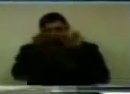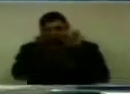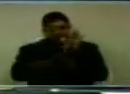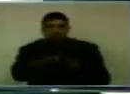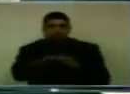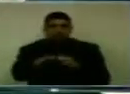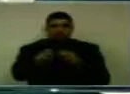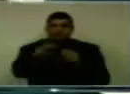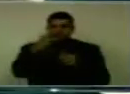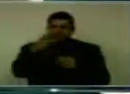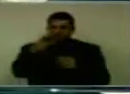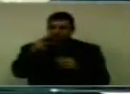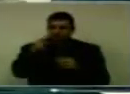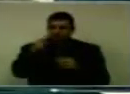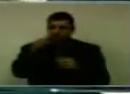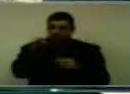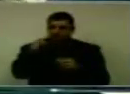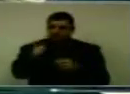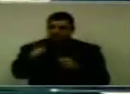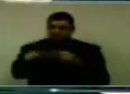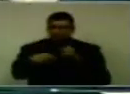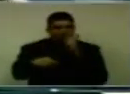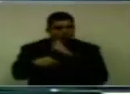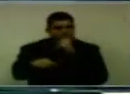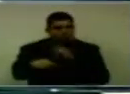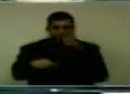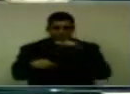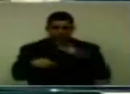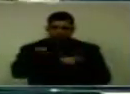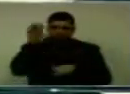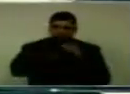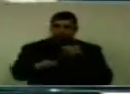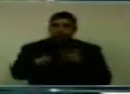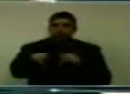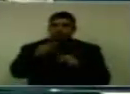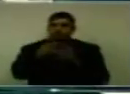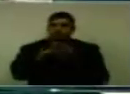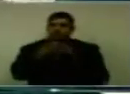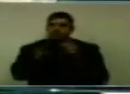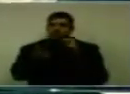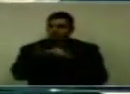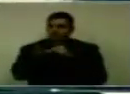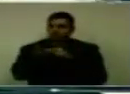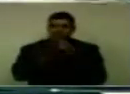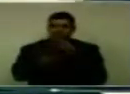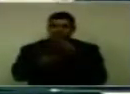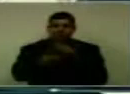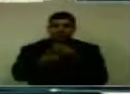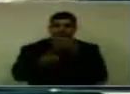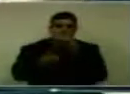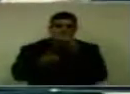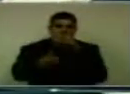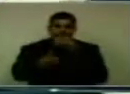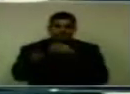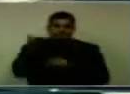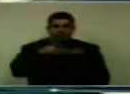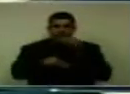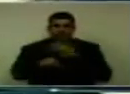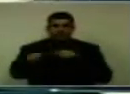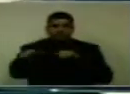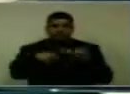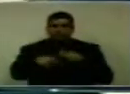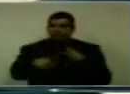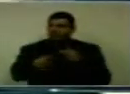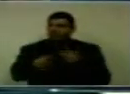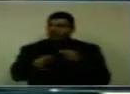vezes, na política do Amazonas, uma mentira repetida 1000 vezes vira verdade. E uma das mentiras em relação a essa questão